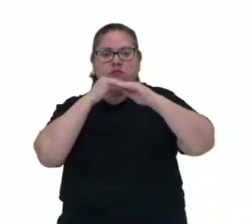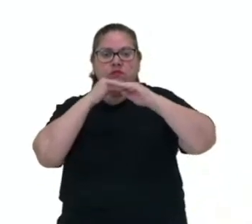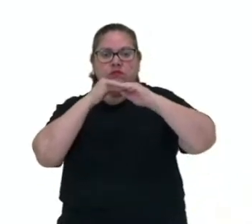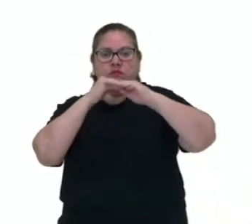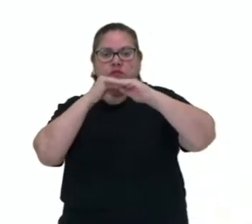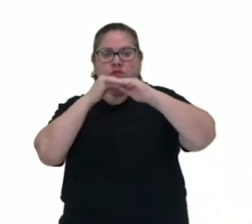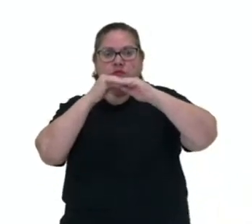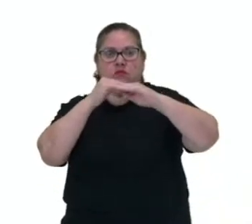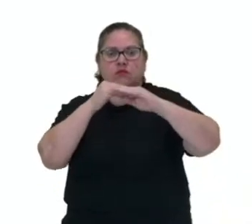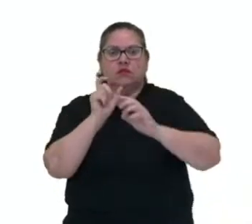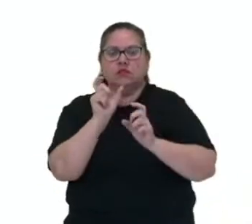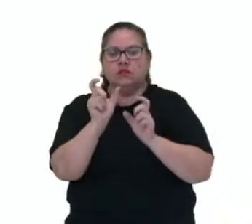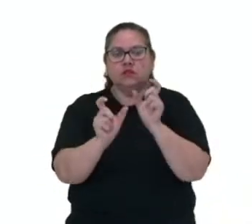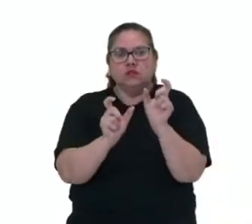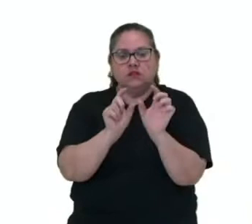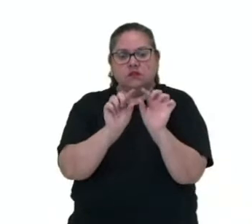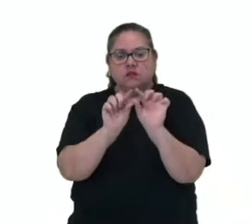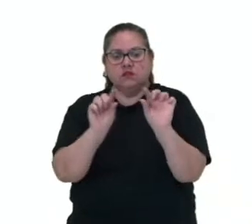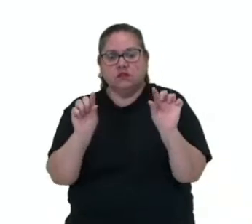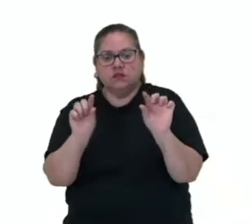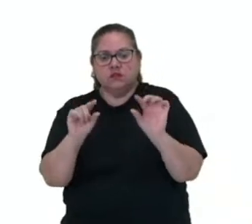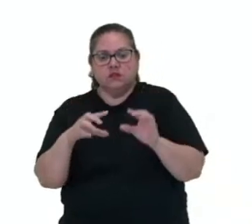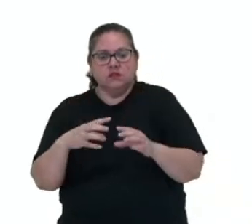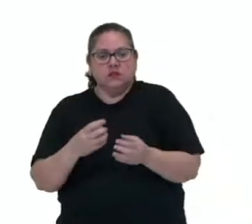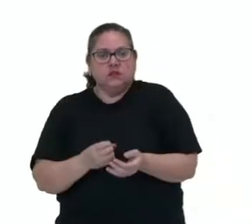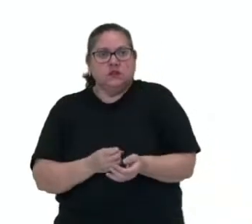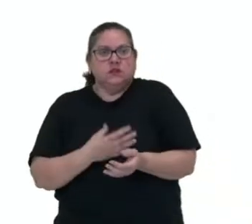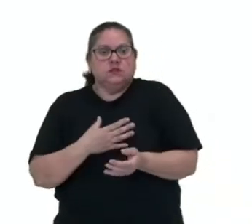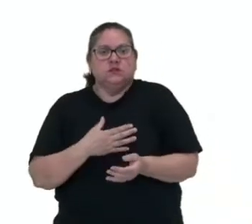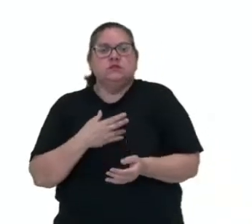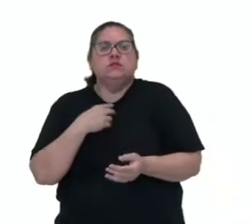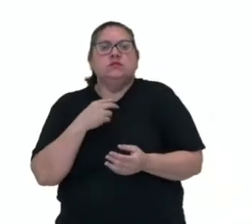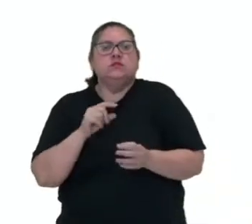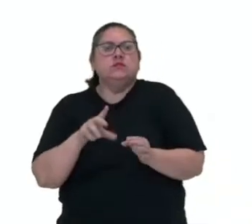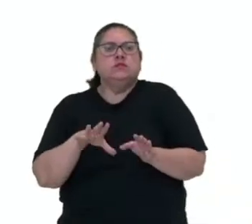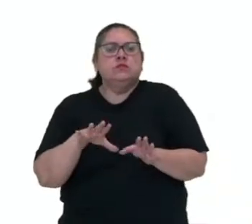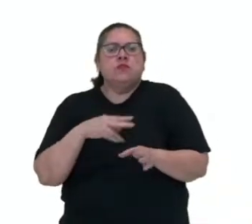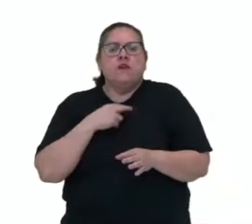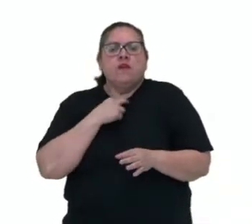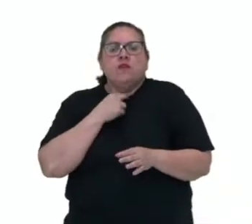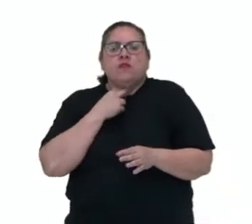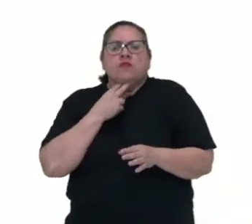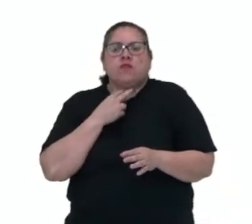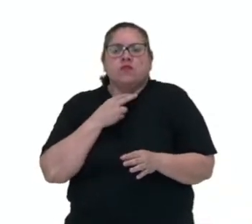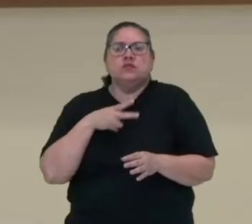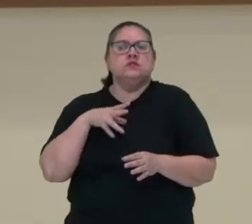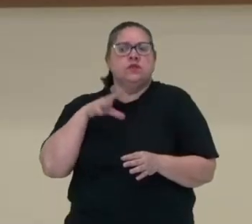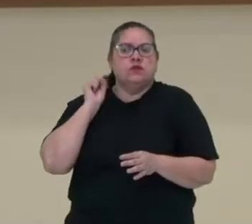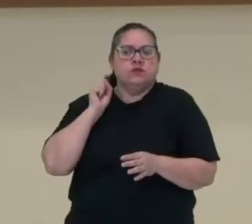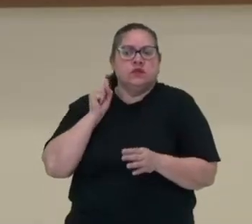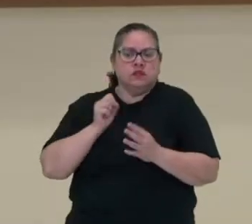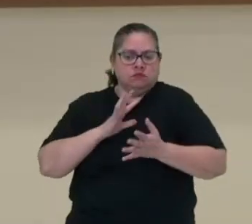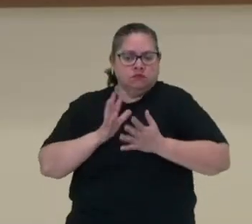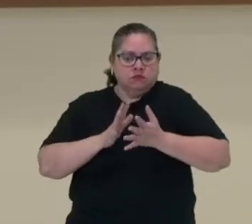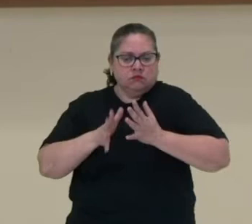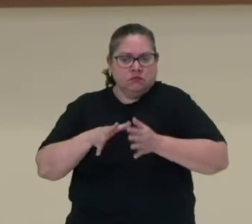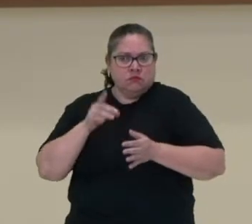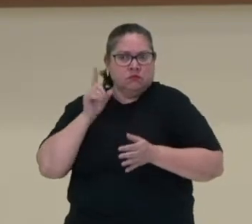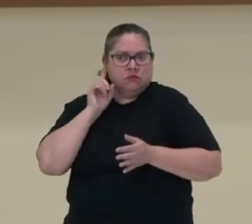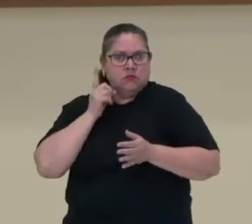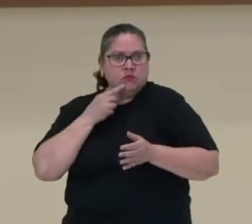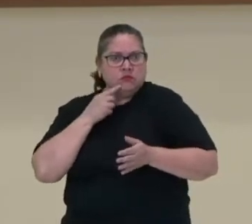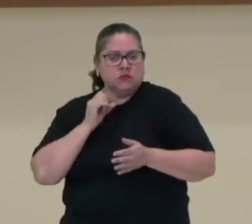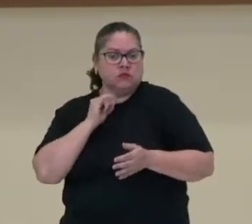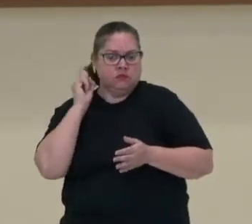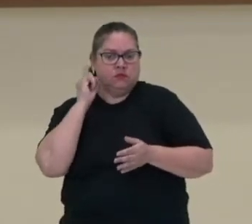as frases. É preciso aproveitar a energia, o timbre e a sonoridade da voz. Então, todas essas questões é